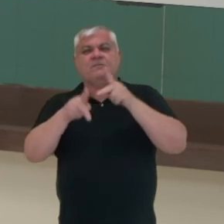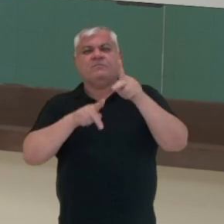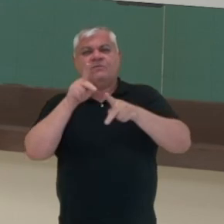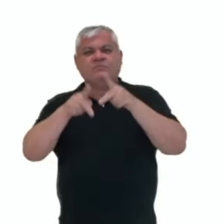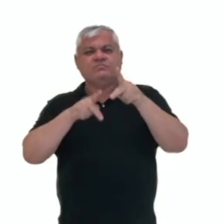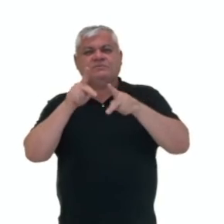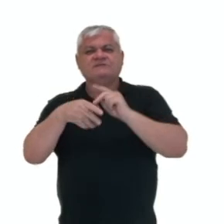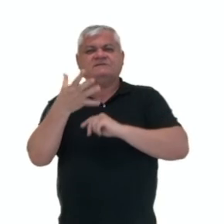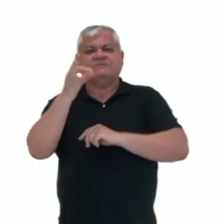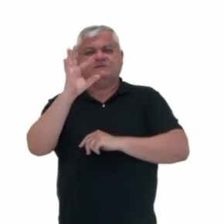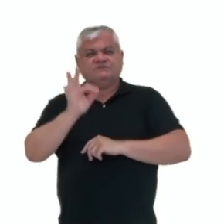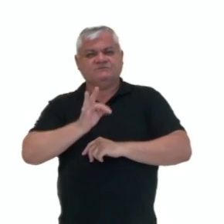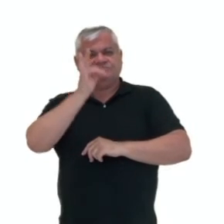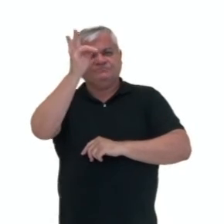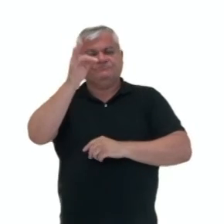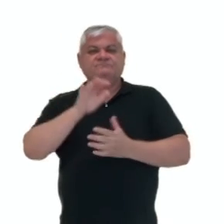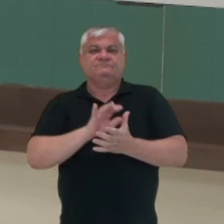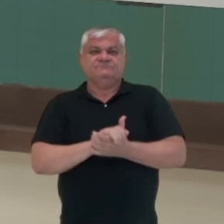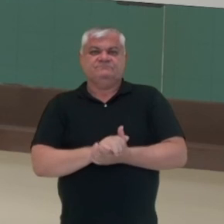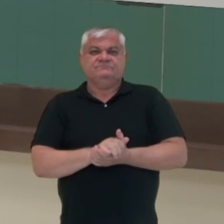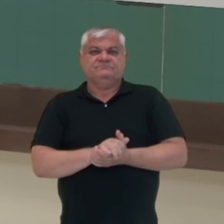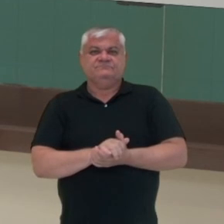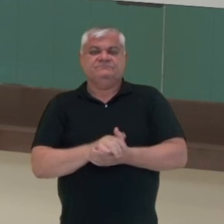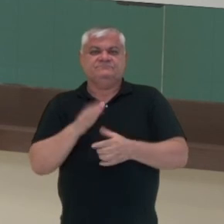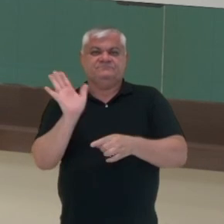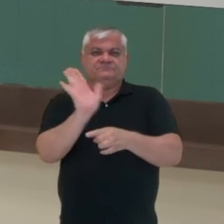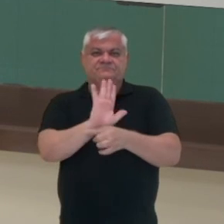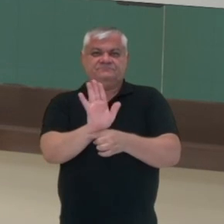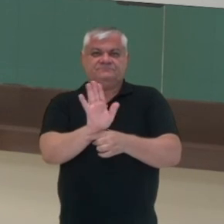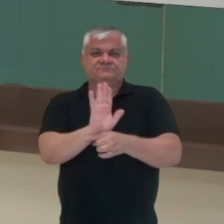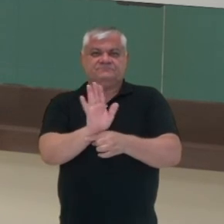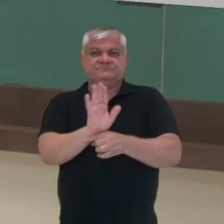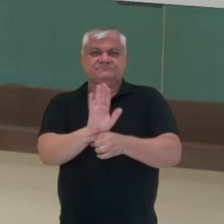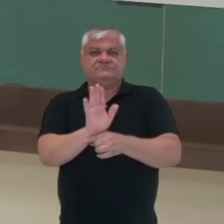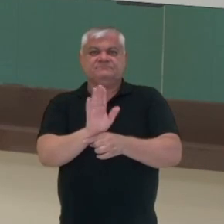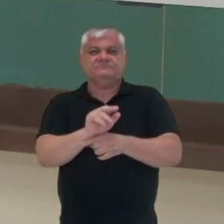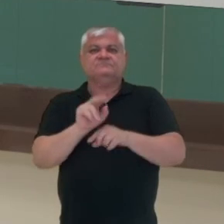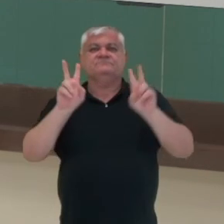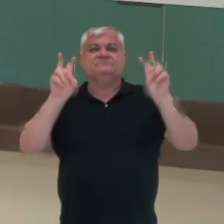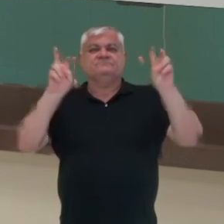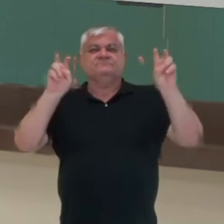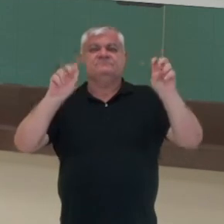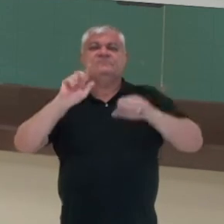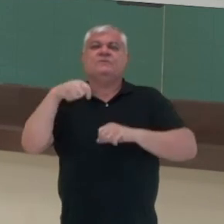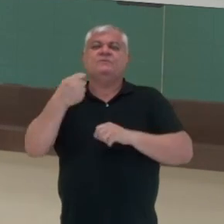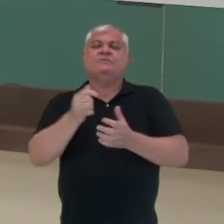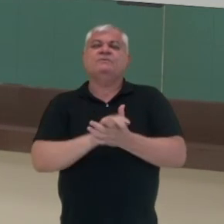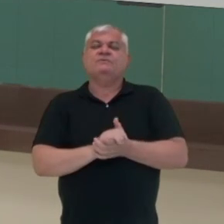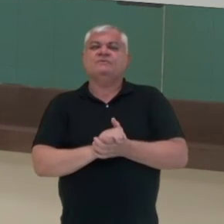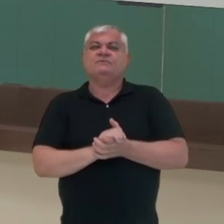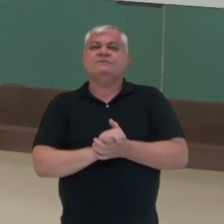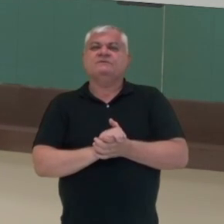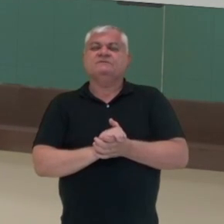14.783.080 pessoas aproximadamente. Nesse vídeo, nós falamos sobre